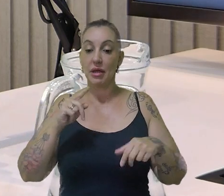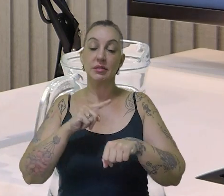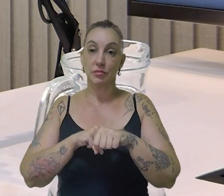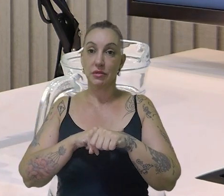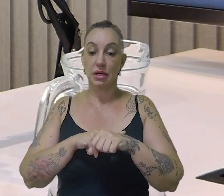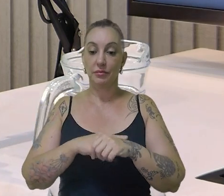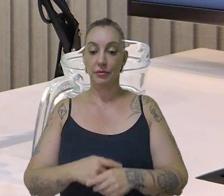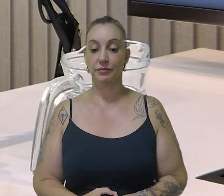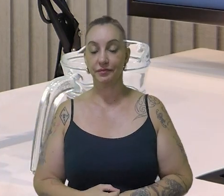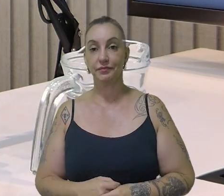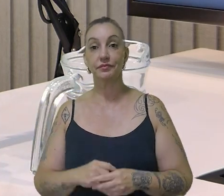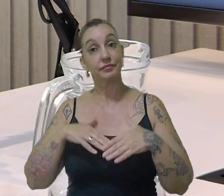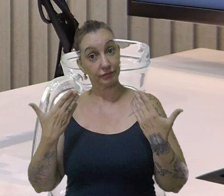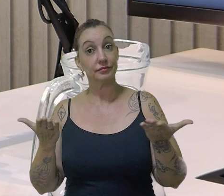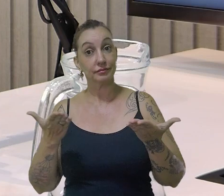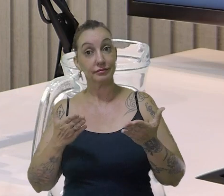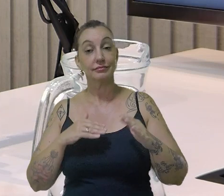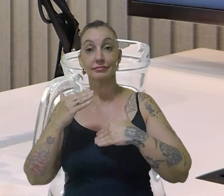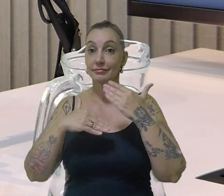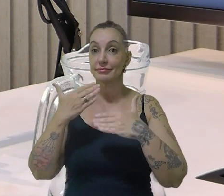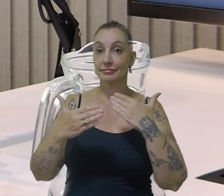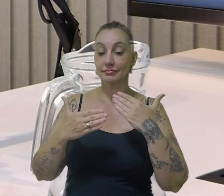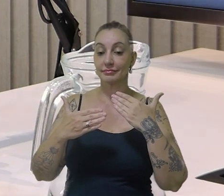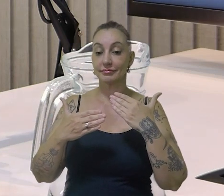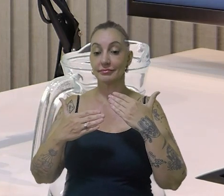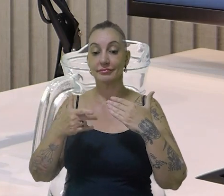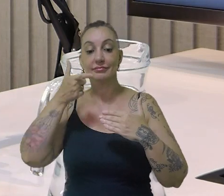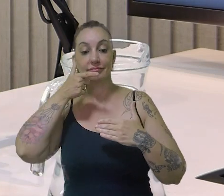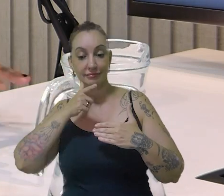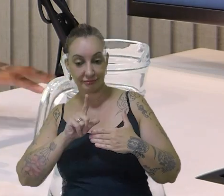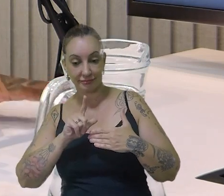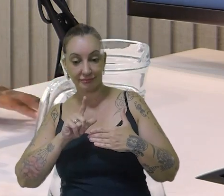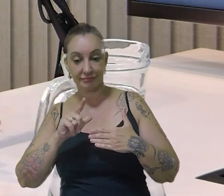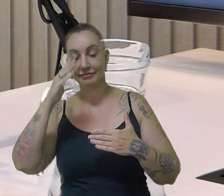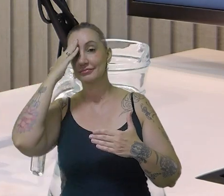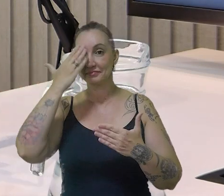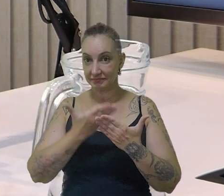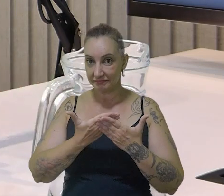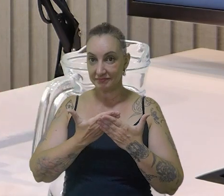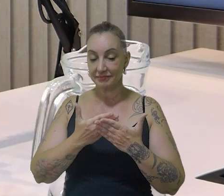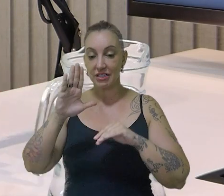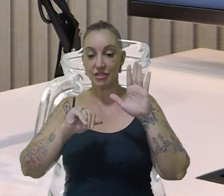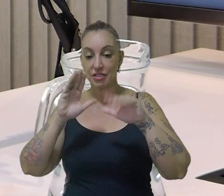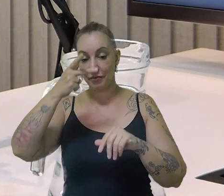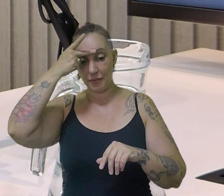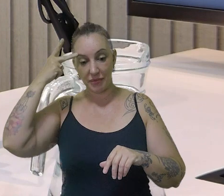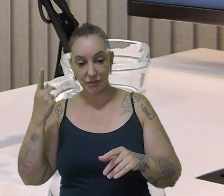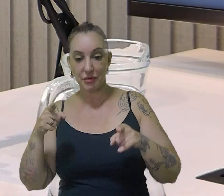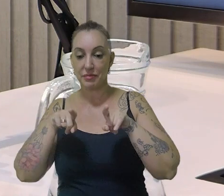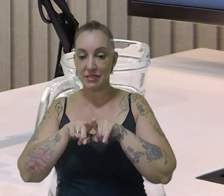mesmo tempo assim e aí agora eu tô nesse processo de conseguir confiar sabe trazer pessoas